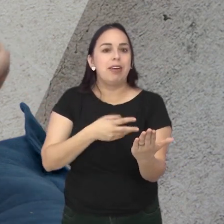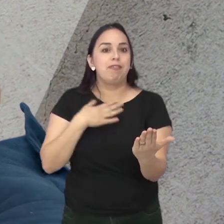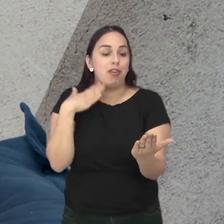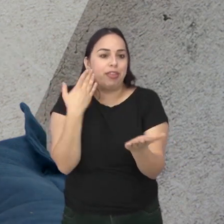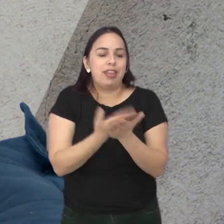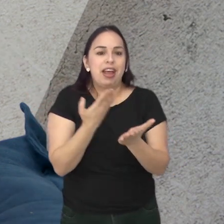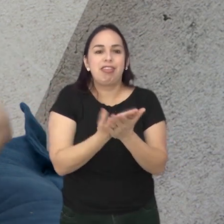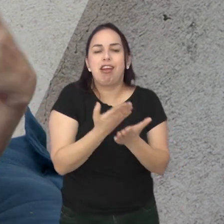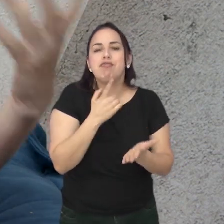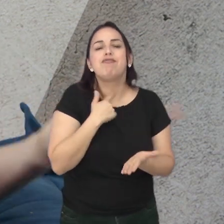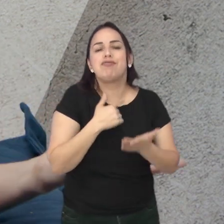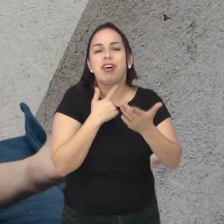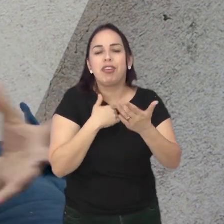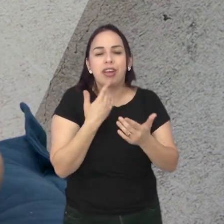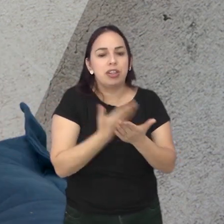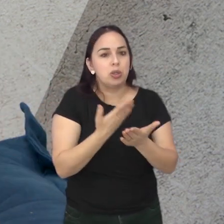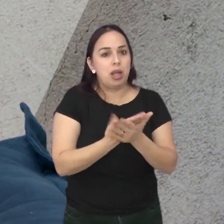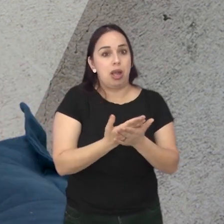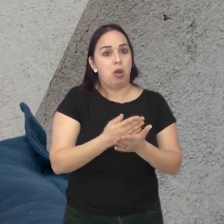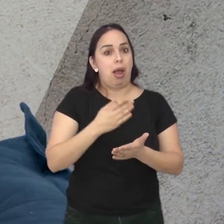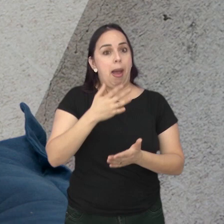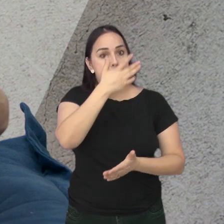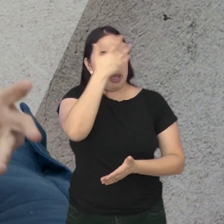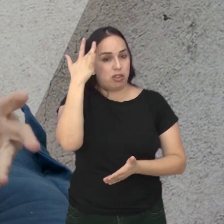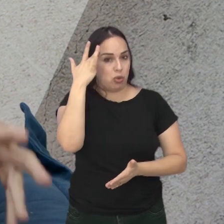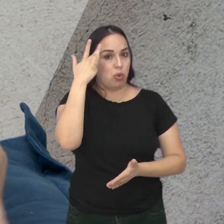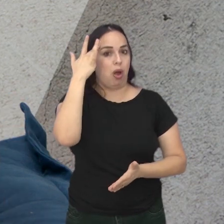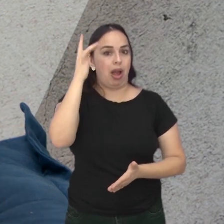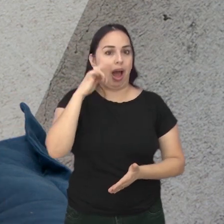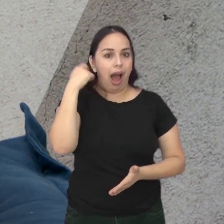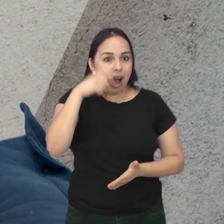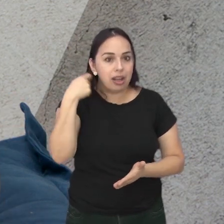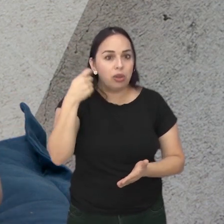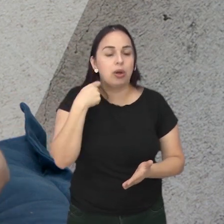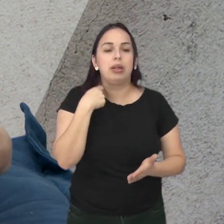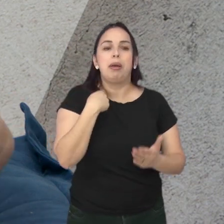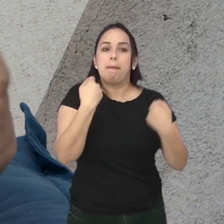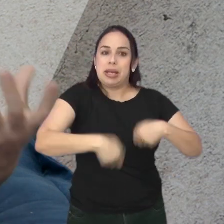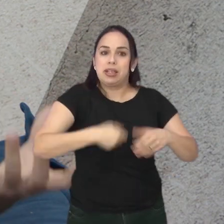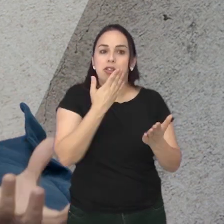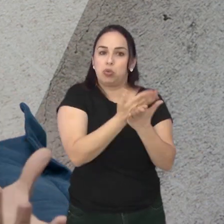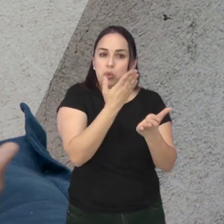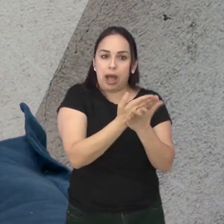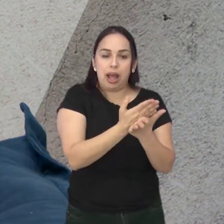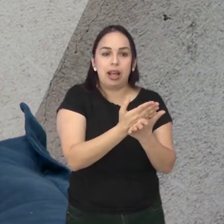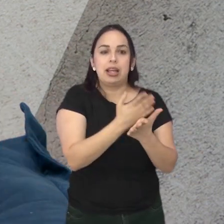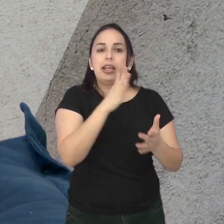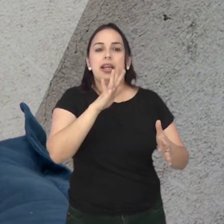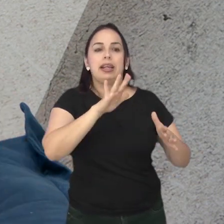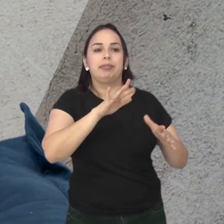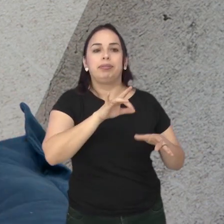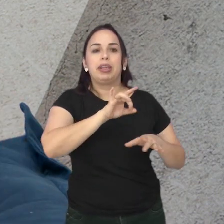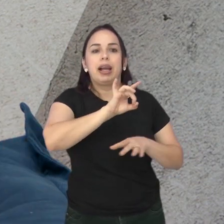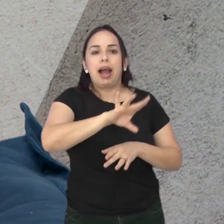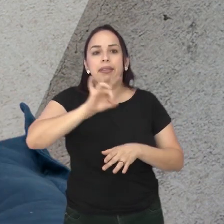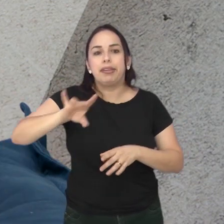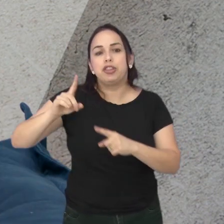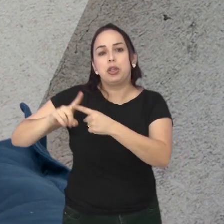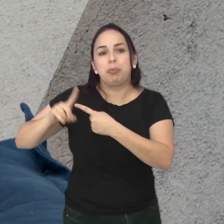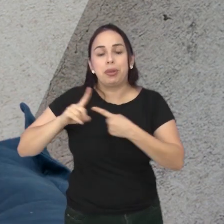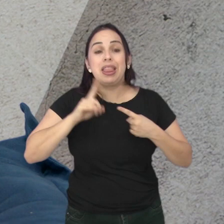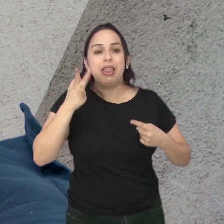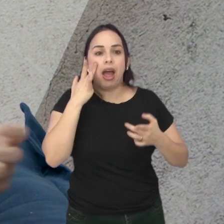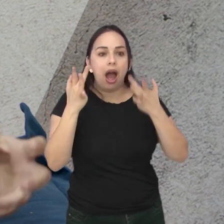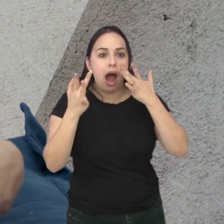da vontade de estudar mesmo, porque a gente estuda muito, cada novo projeto é um universo que a gente tem para desvendar.